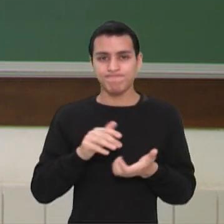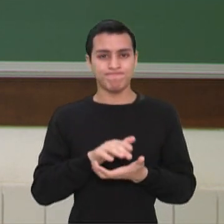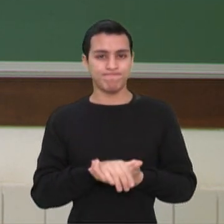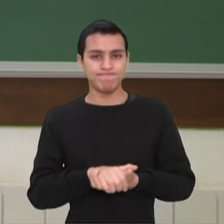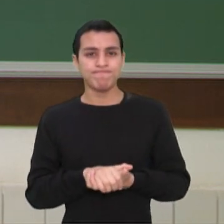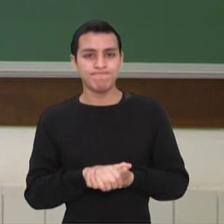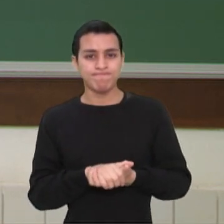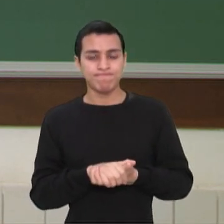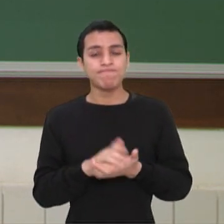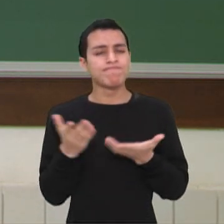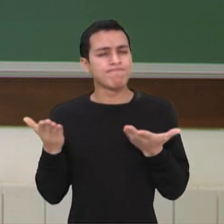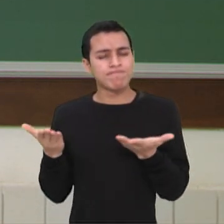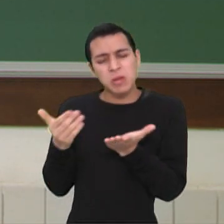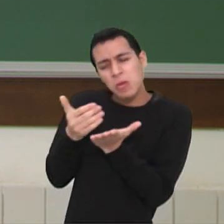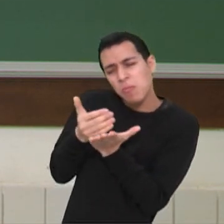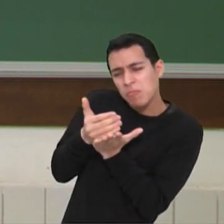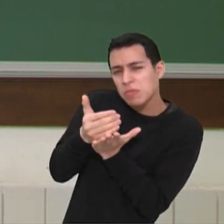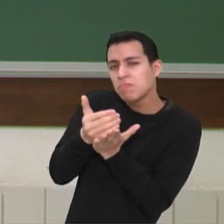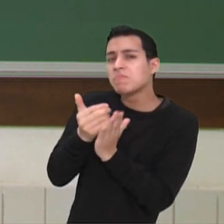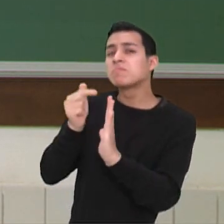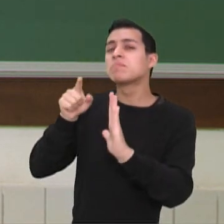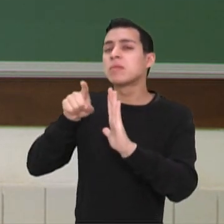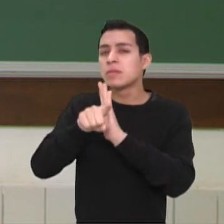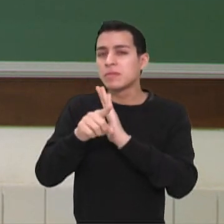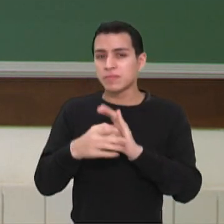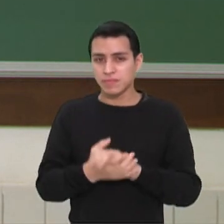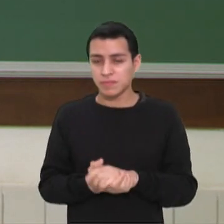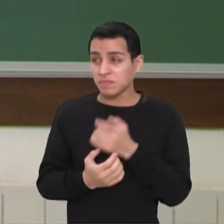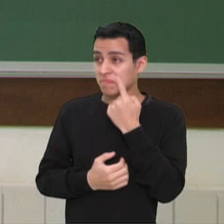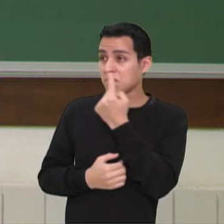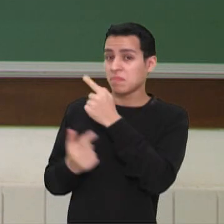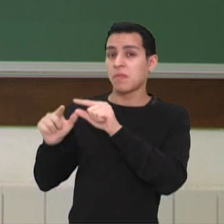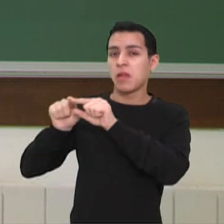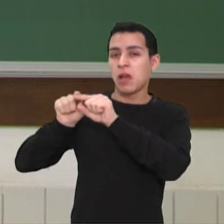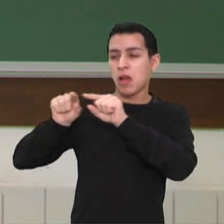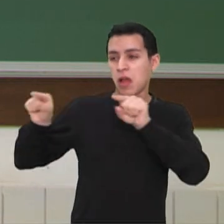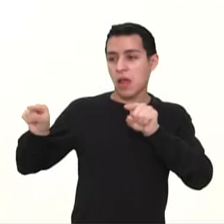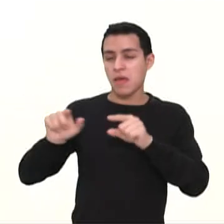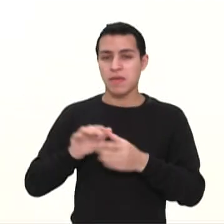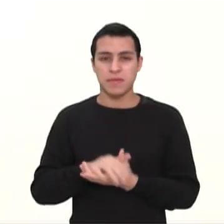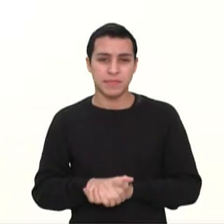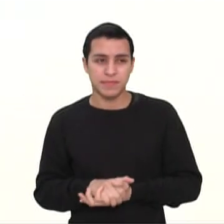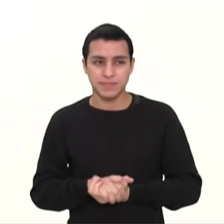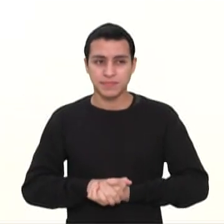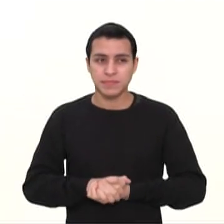Então, pessoal, começamos com a seguinte pergunta. Do you like comic books?